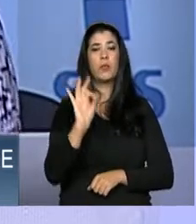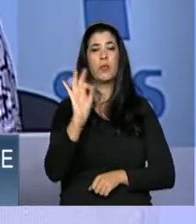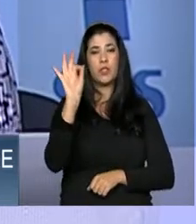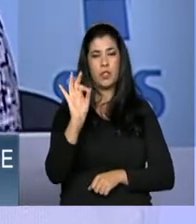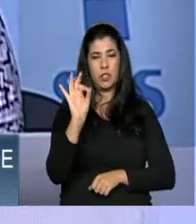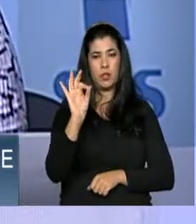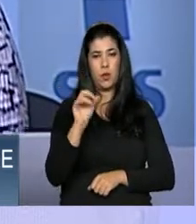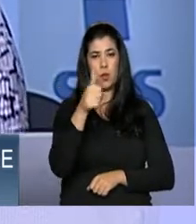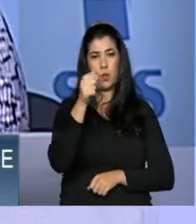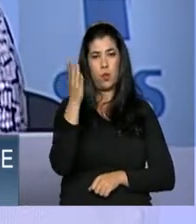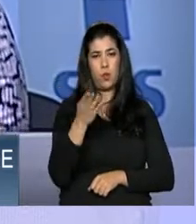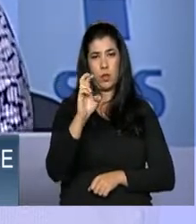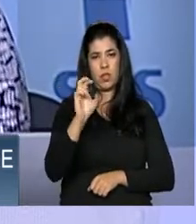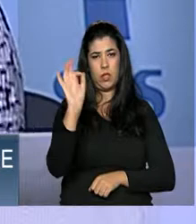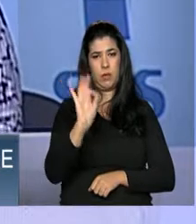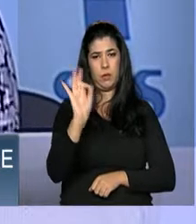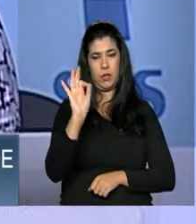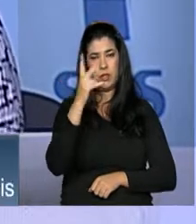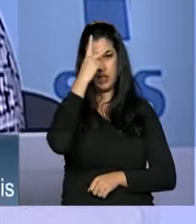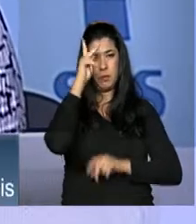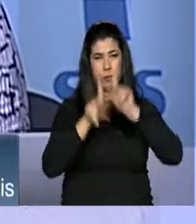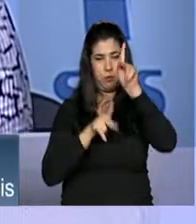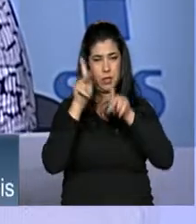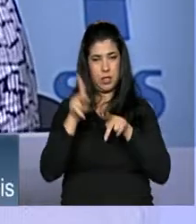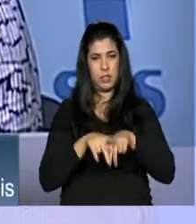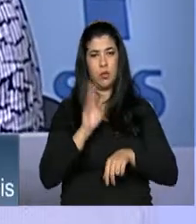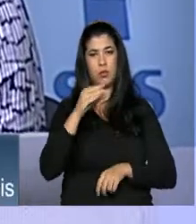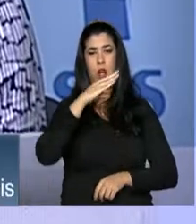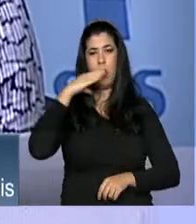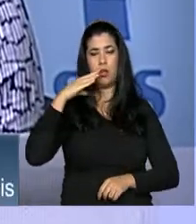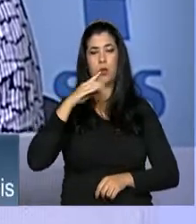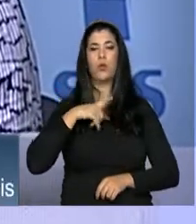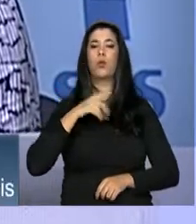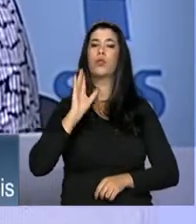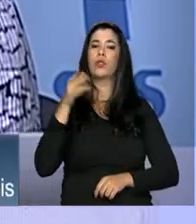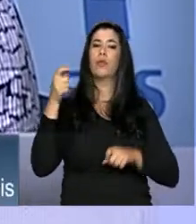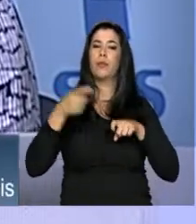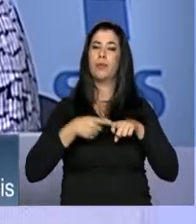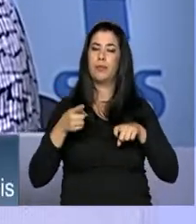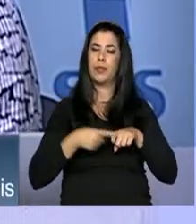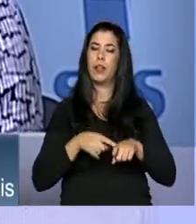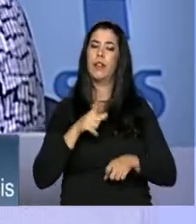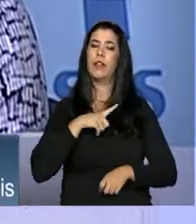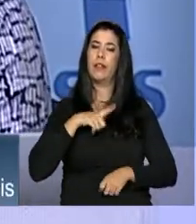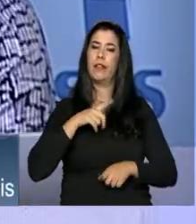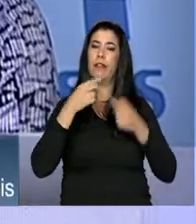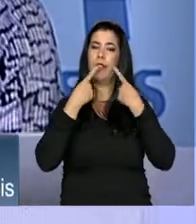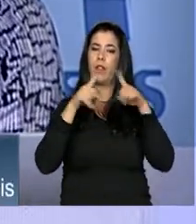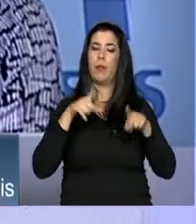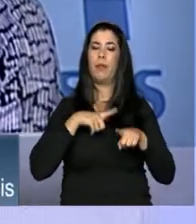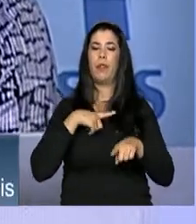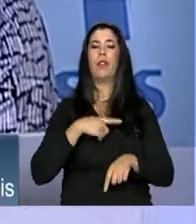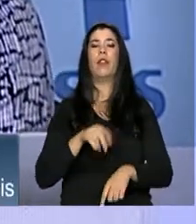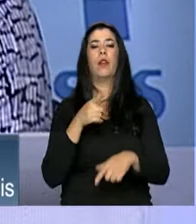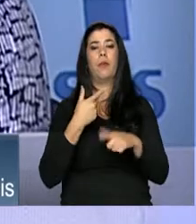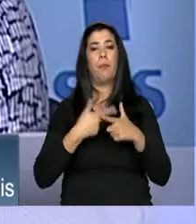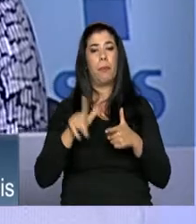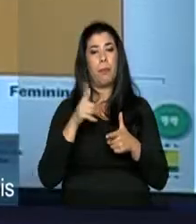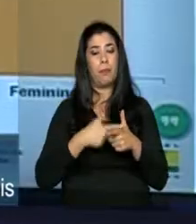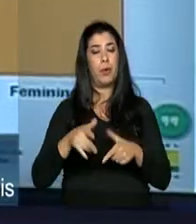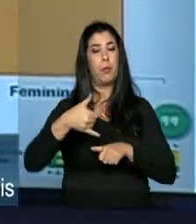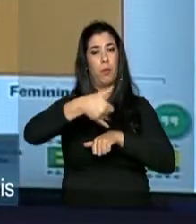1/5 da população adulta refere ter aumento de colesterol. E as mulheres